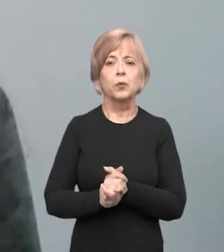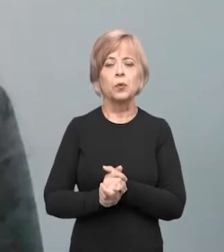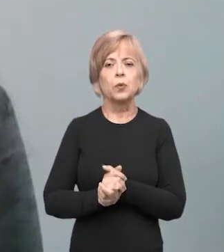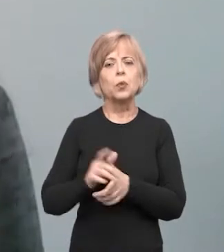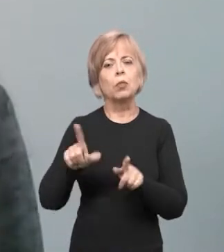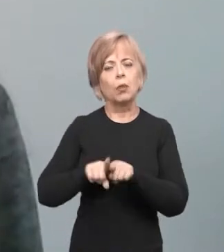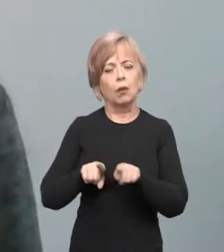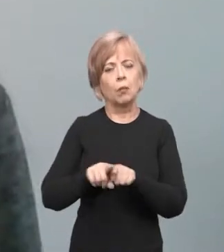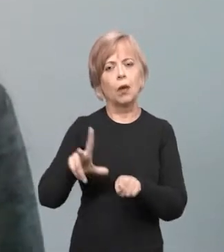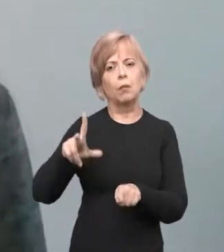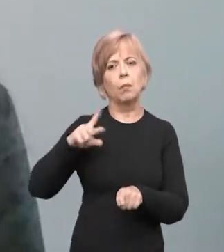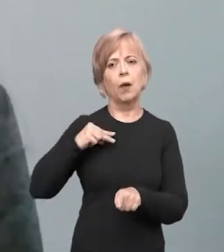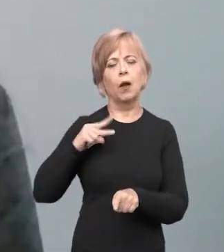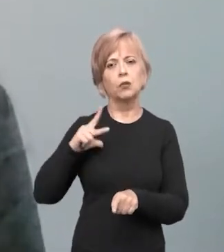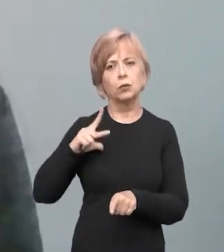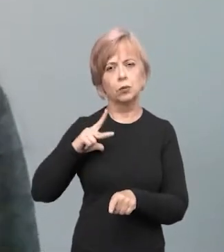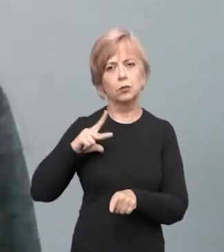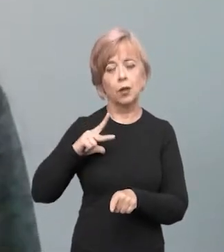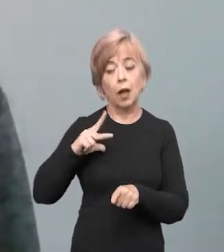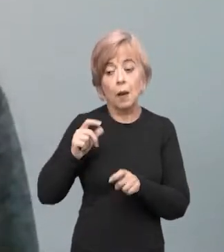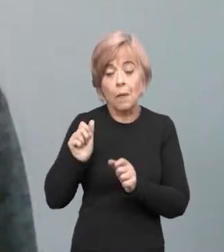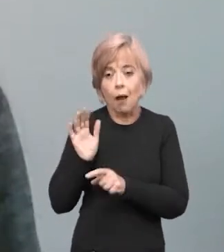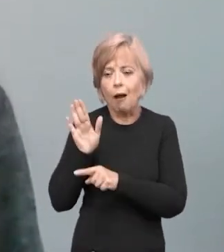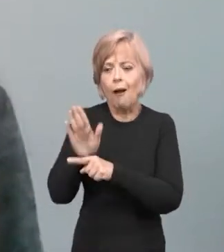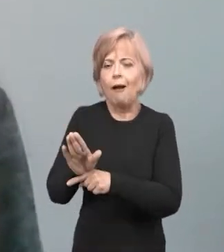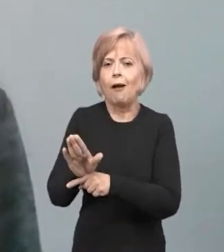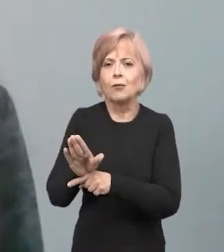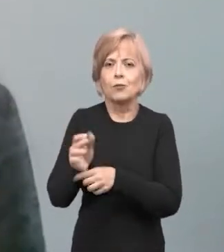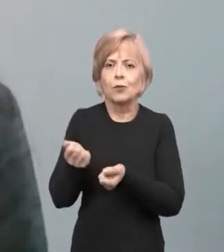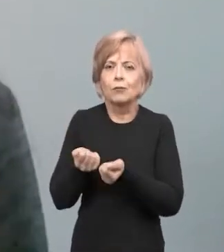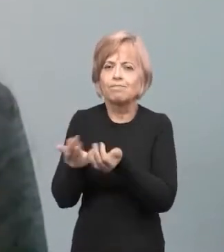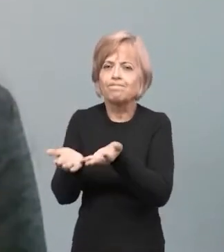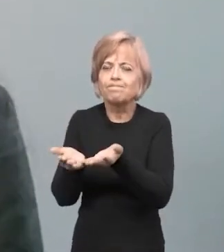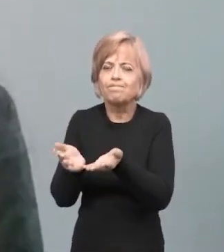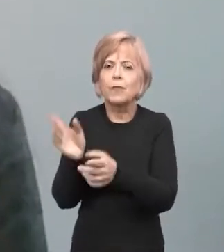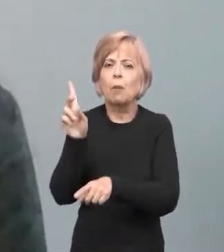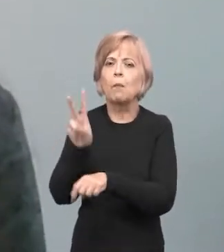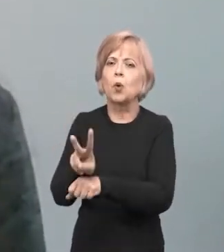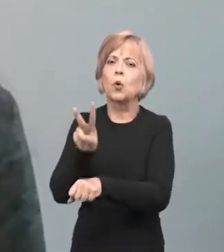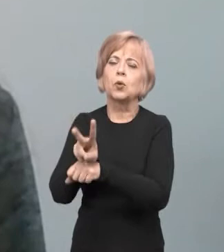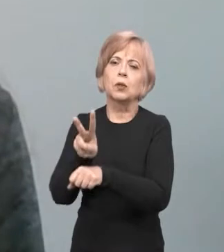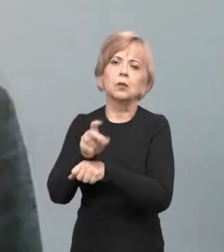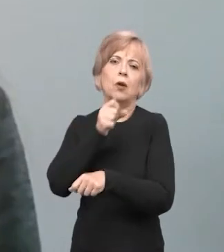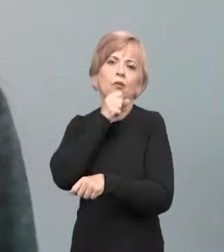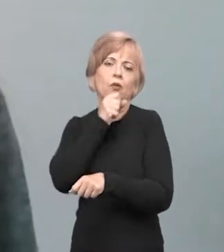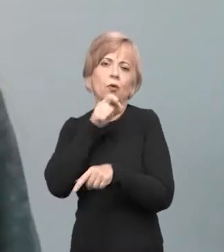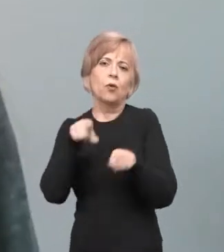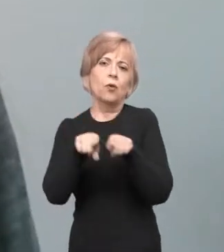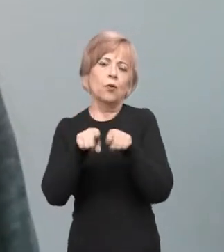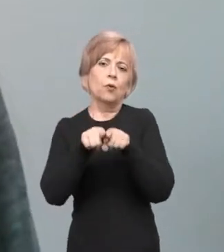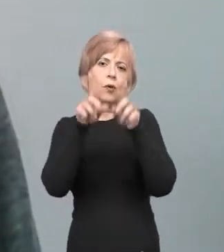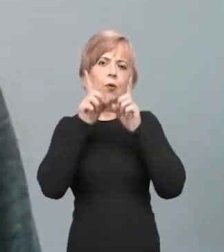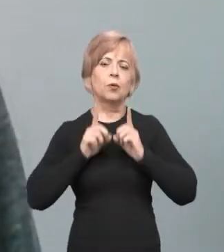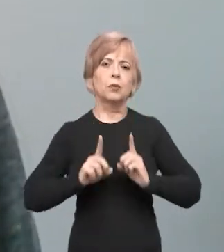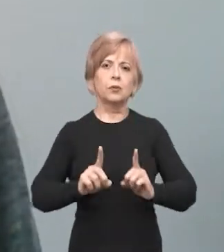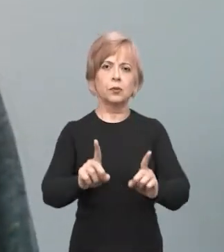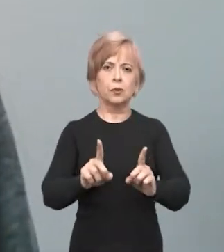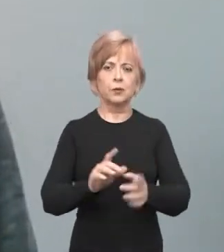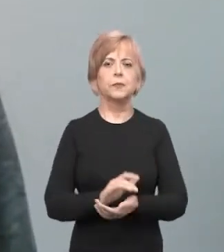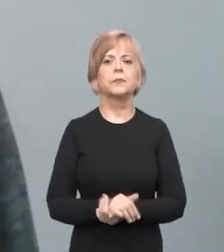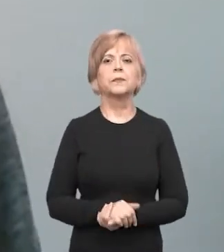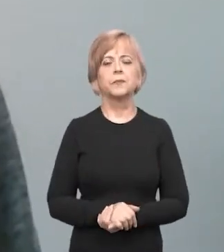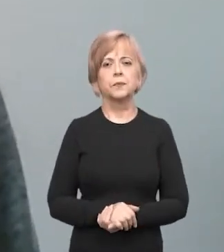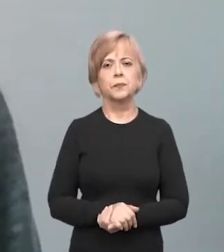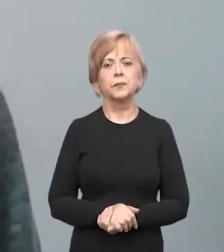visando a facilitar a sua atribuição na área de proteção, tanto à pessoa idosa como também em proteção